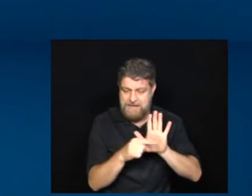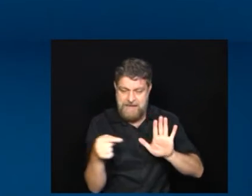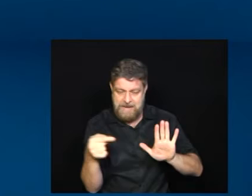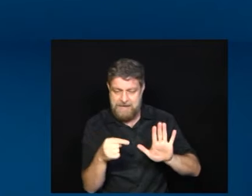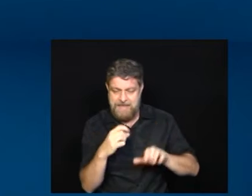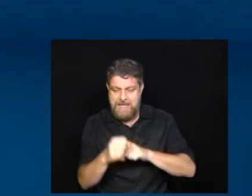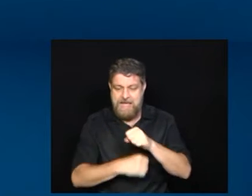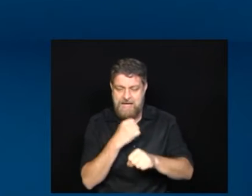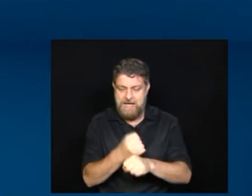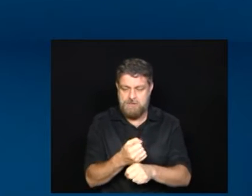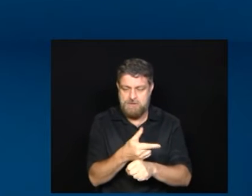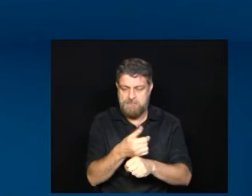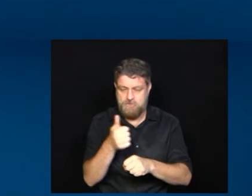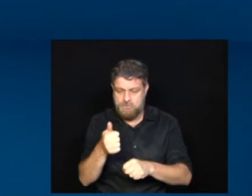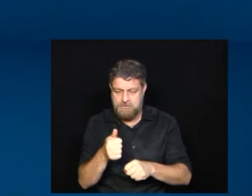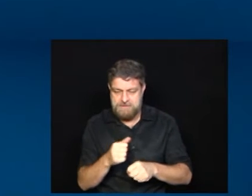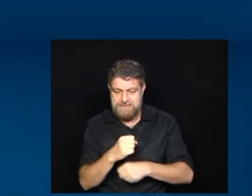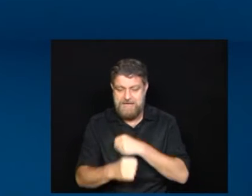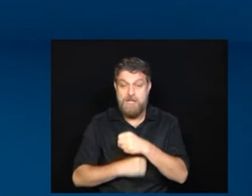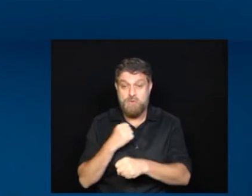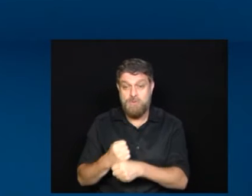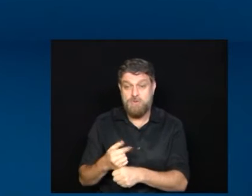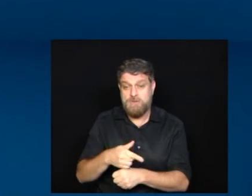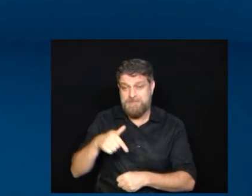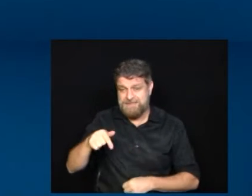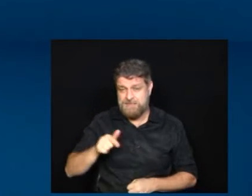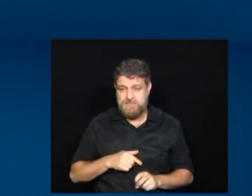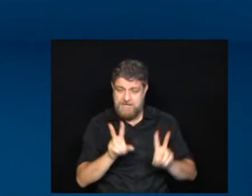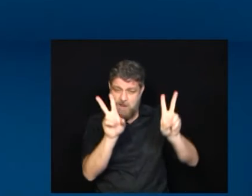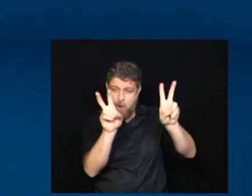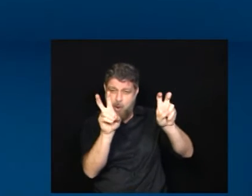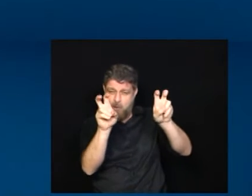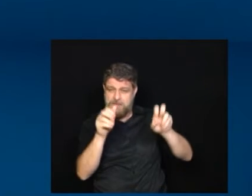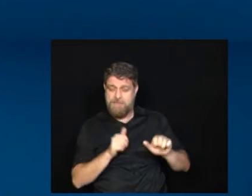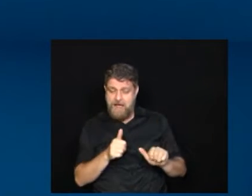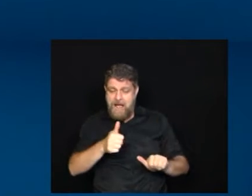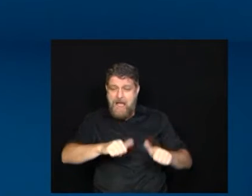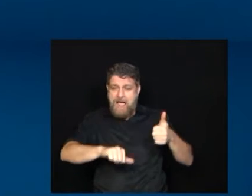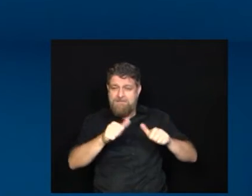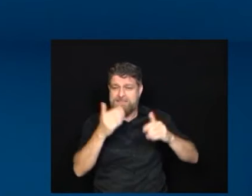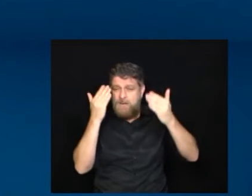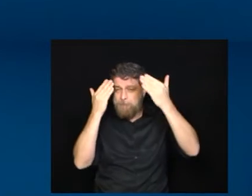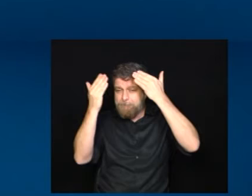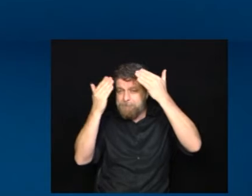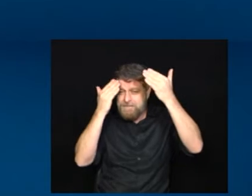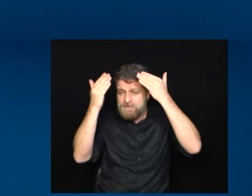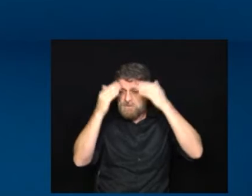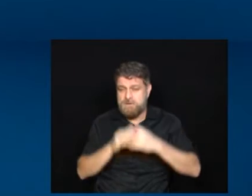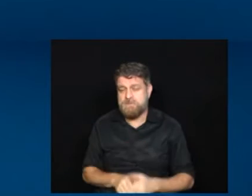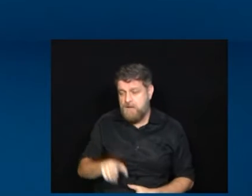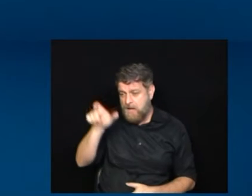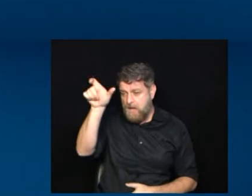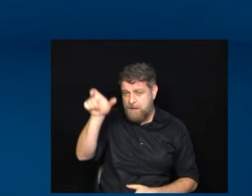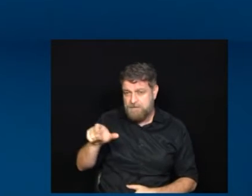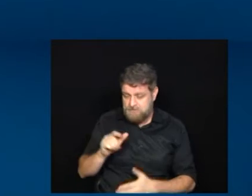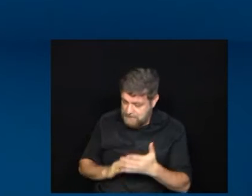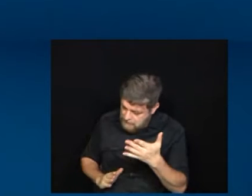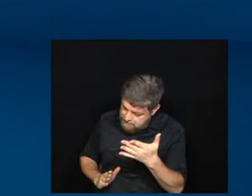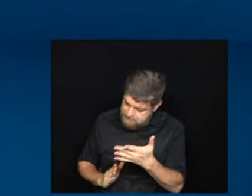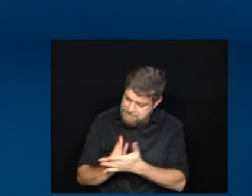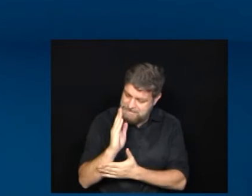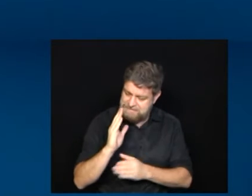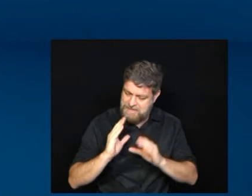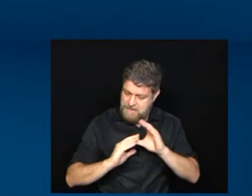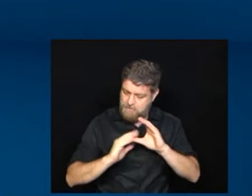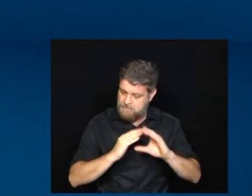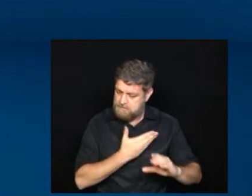2012 e outra de 2007, que trata da realização de avaliações psicológicas para pessoas que forem aprovadas